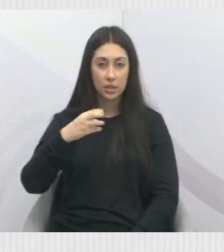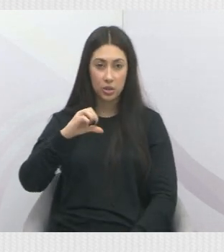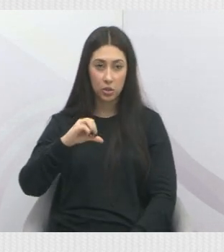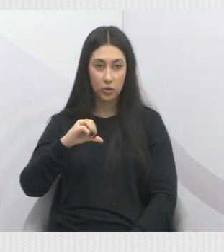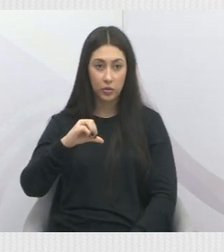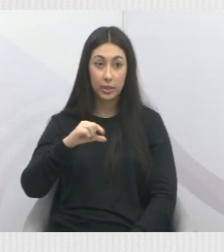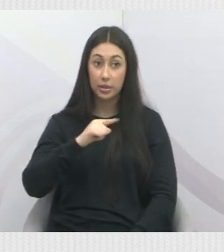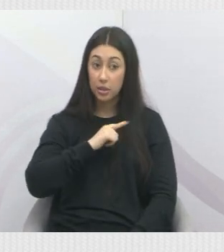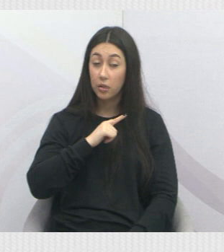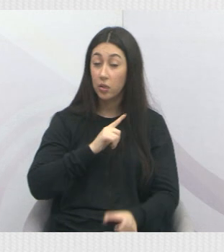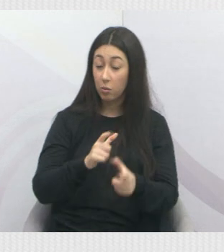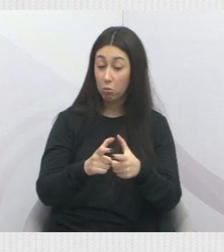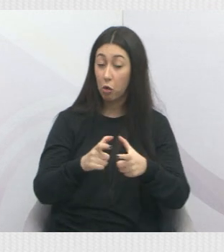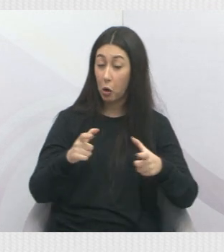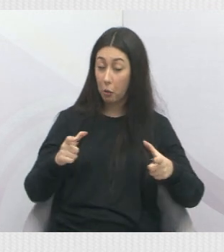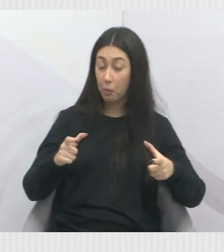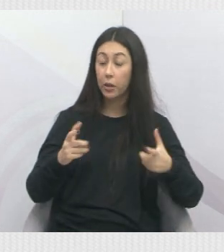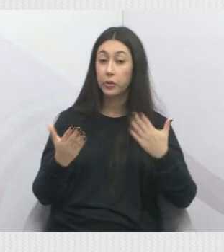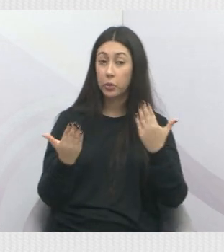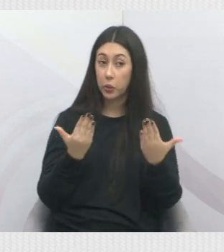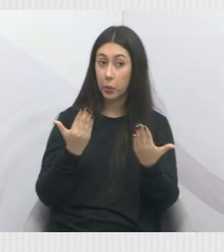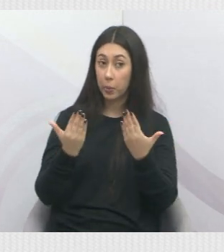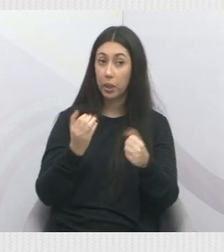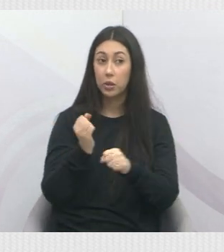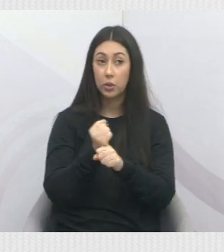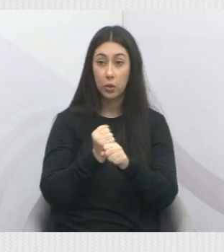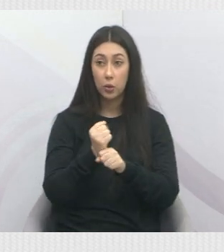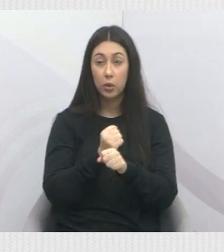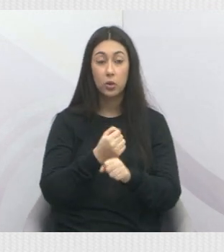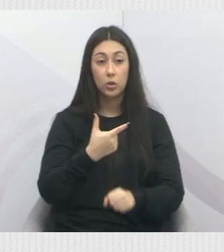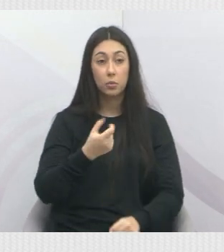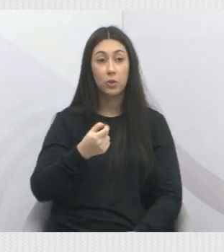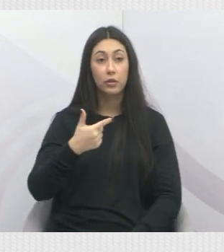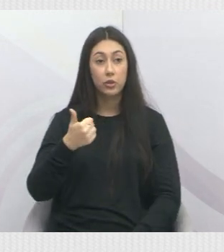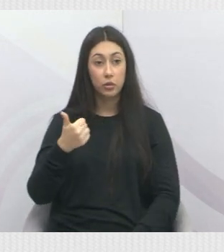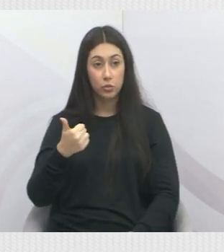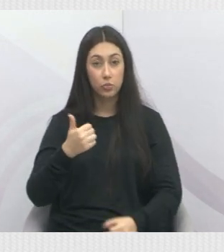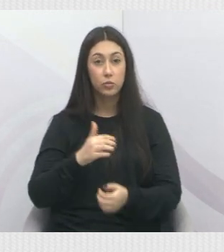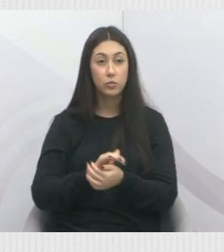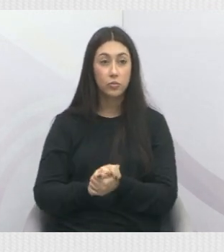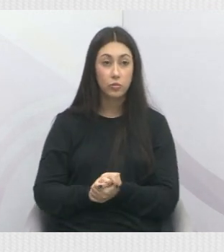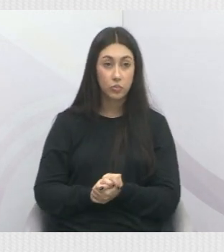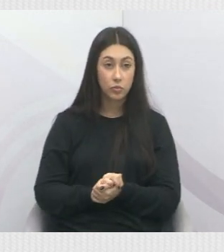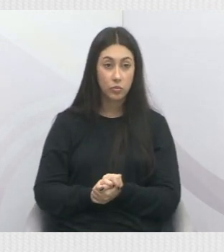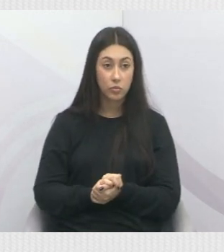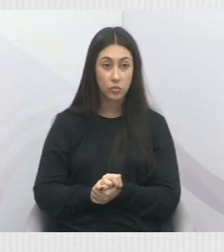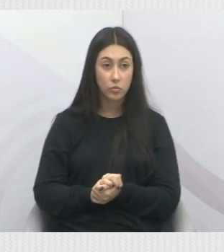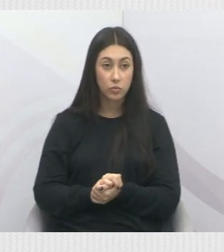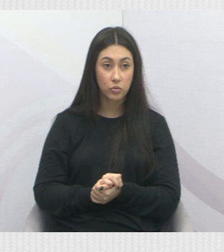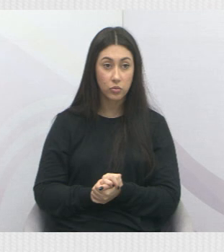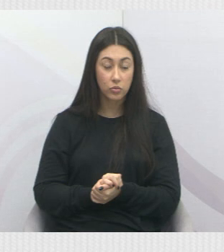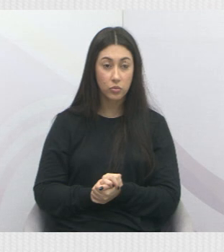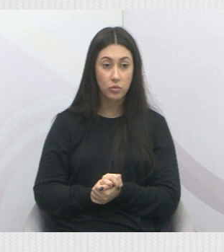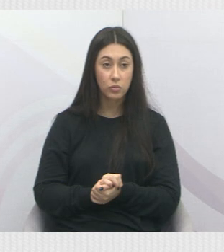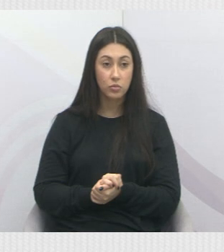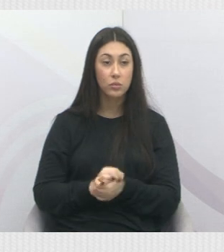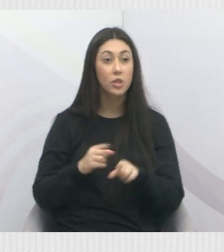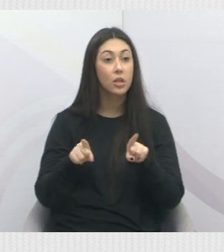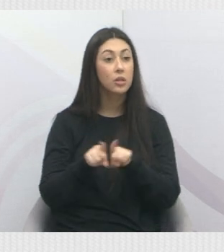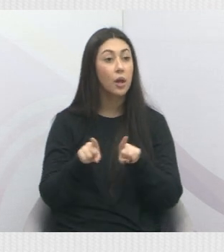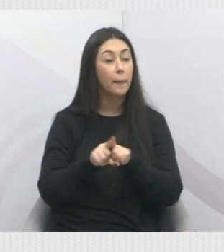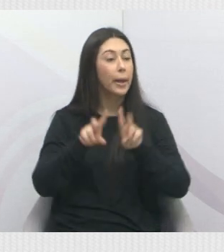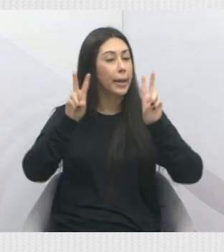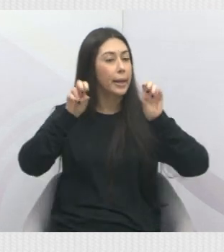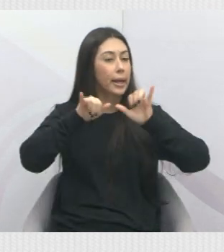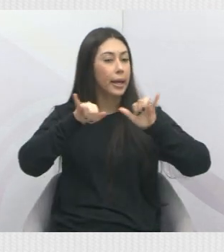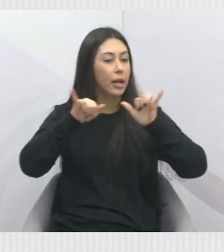pequeno incremento se comparado aí ao quadrimestre de 2021. E campanha